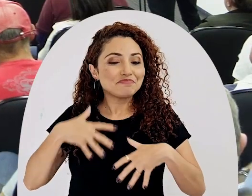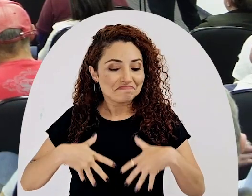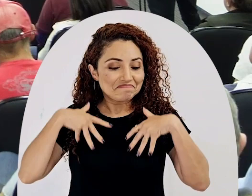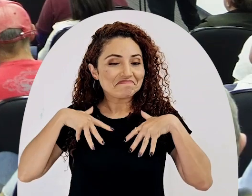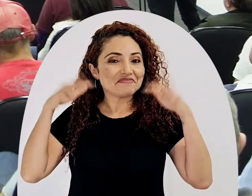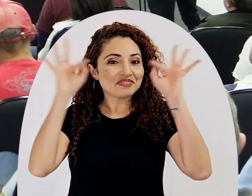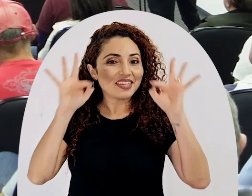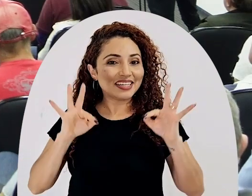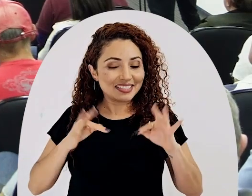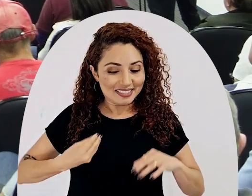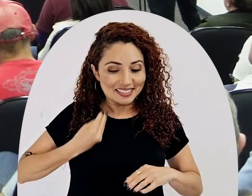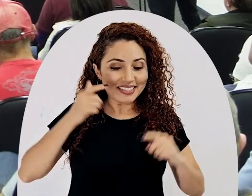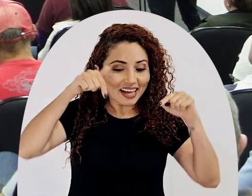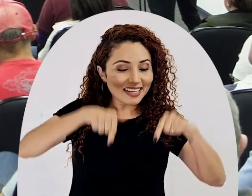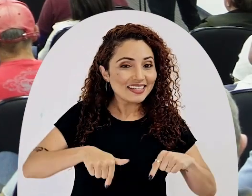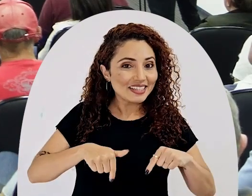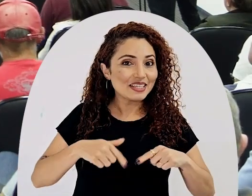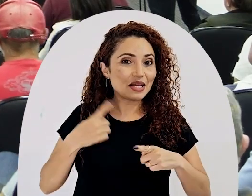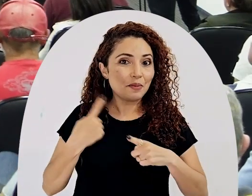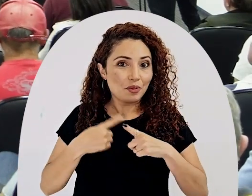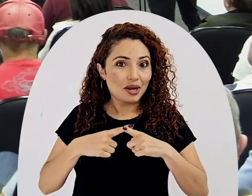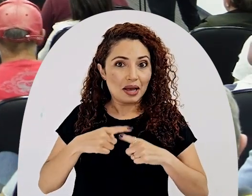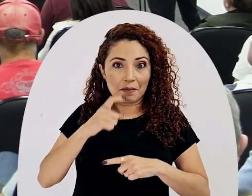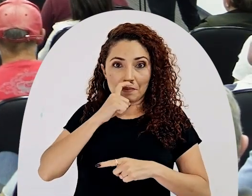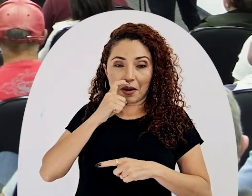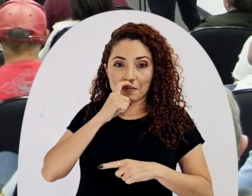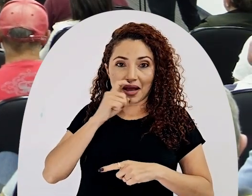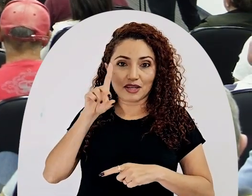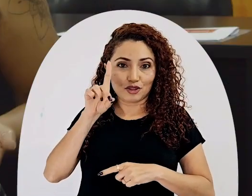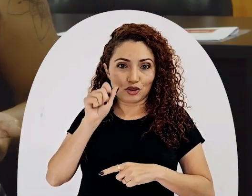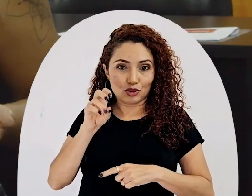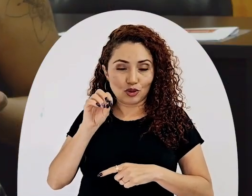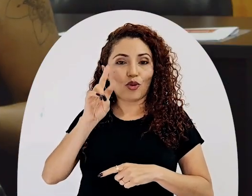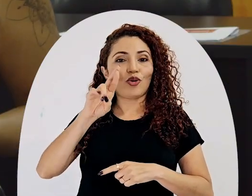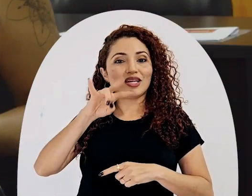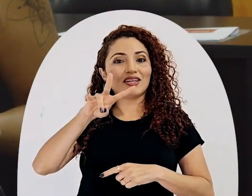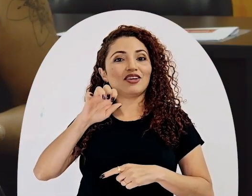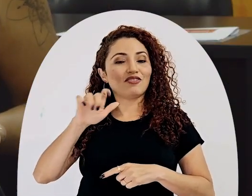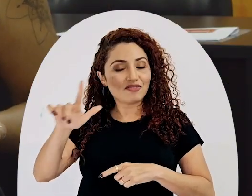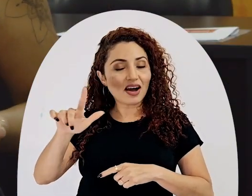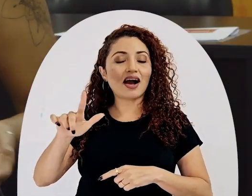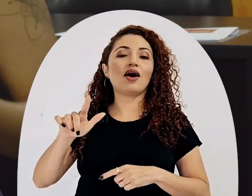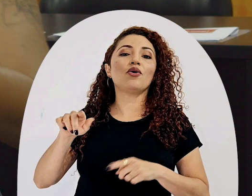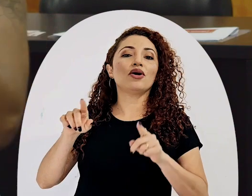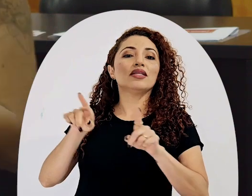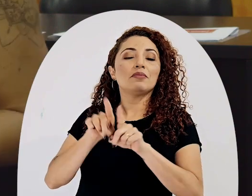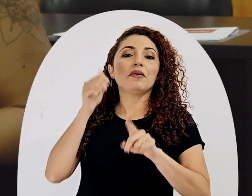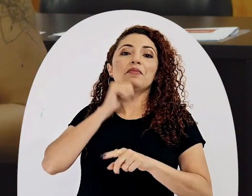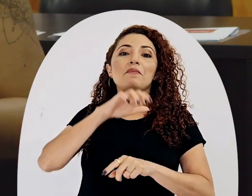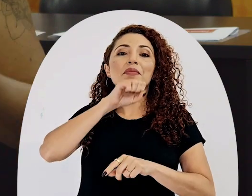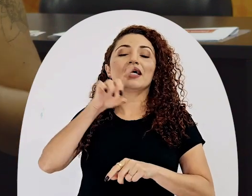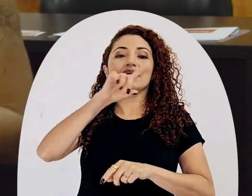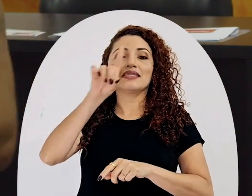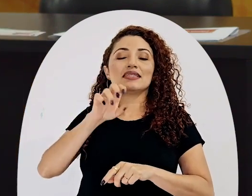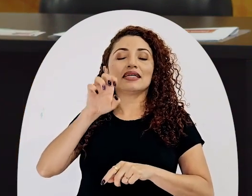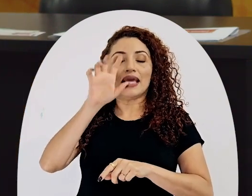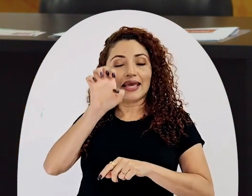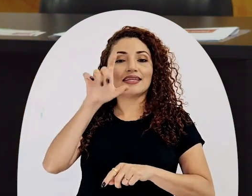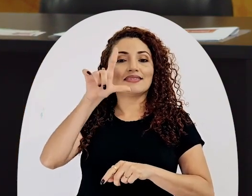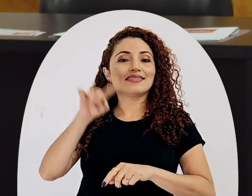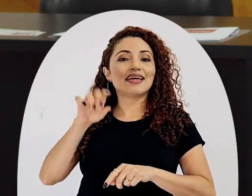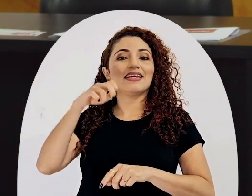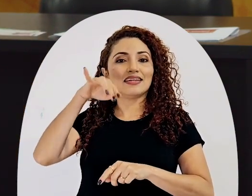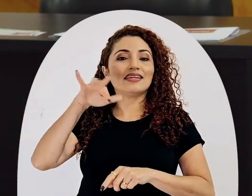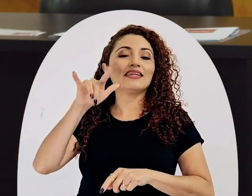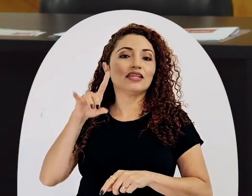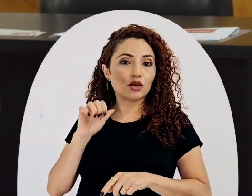também sou filha do seu Dorival e da dona Ezenilda, que são conterrâneos de Santo André. E quando eu era criança, passei muito da minha infância